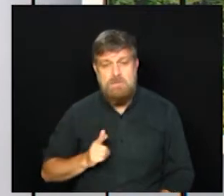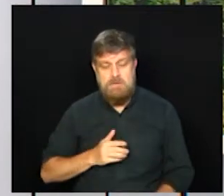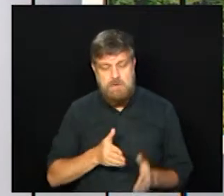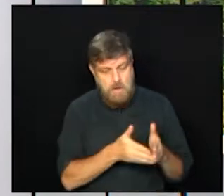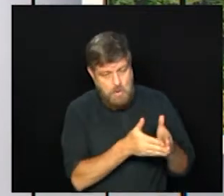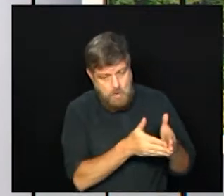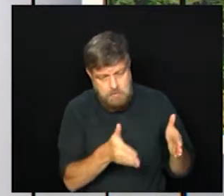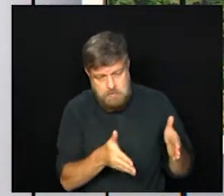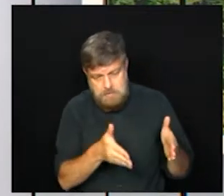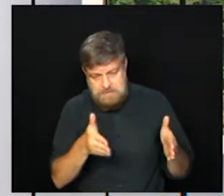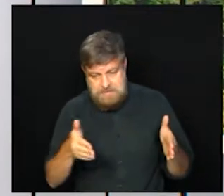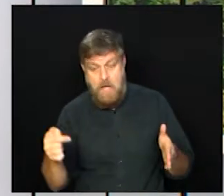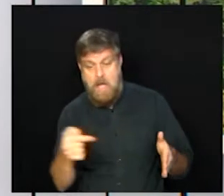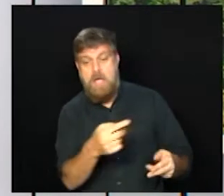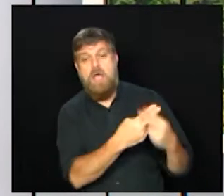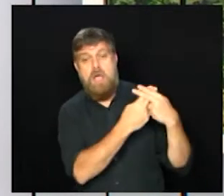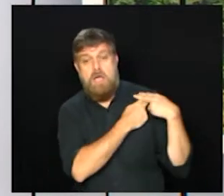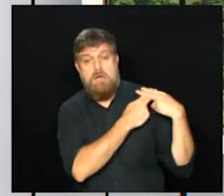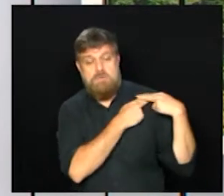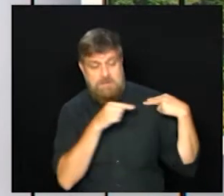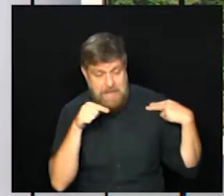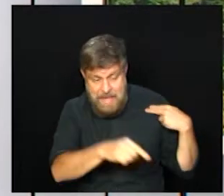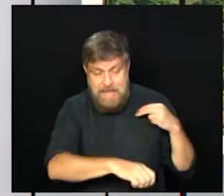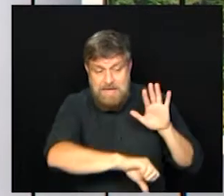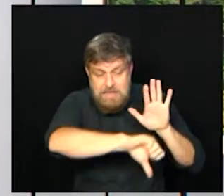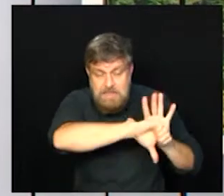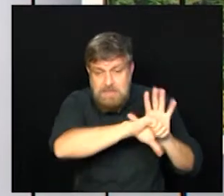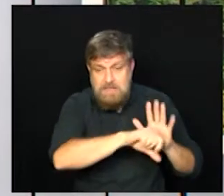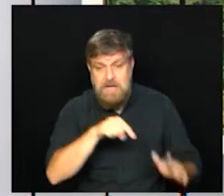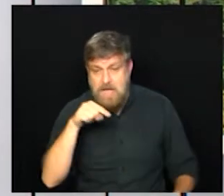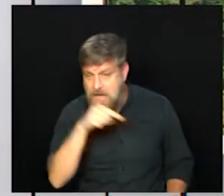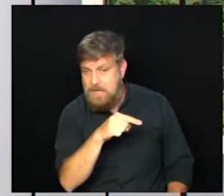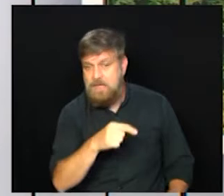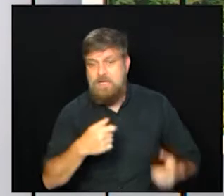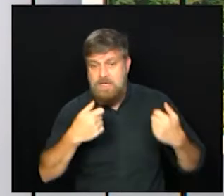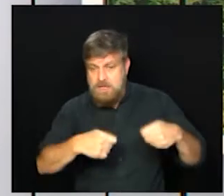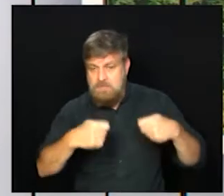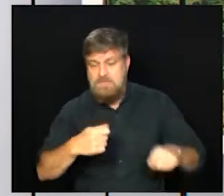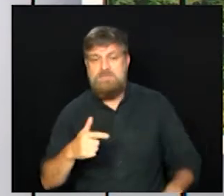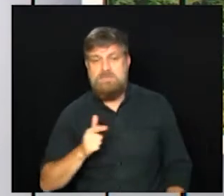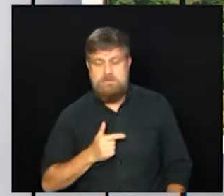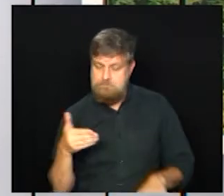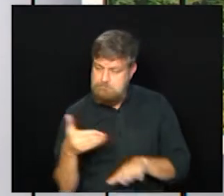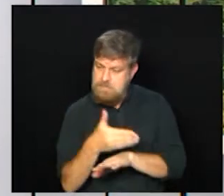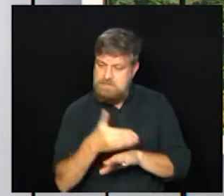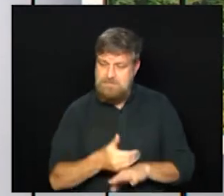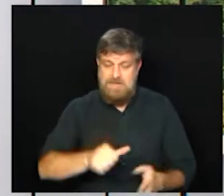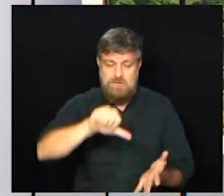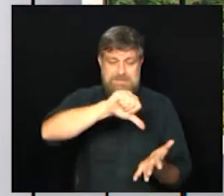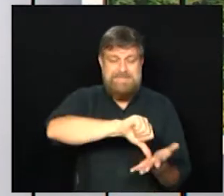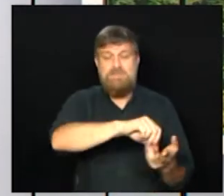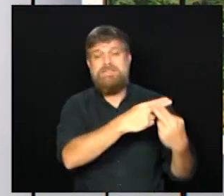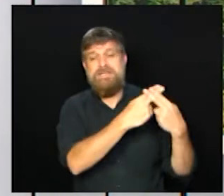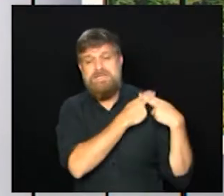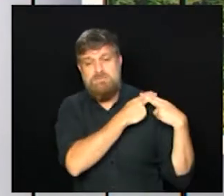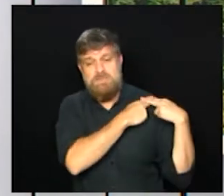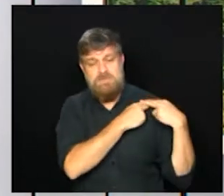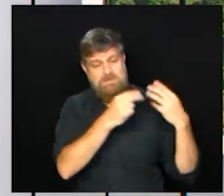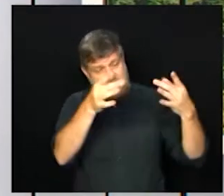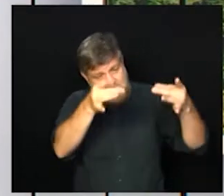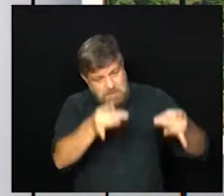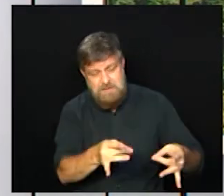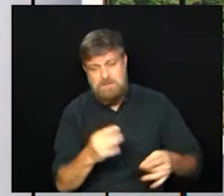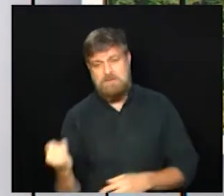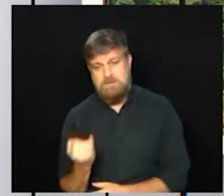processos de responsabilização como parte do cumprimento da pena, né? E isso eu acho que esse é um detalhe